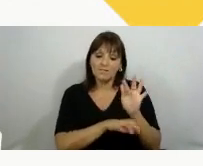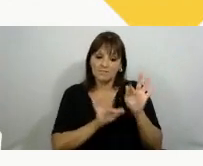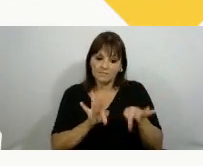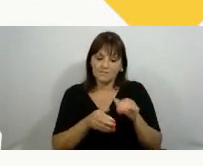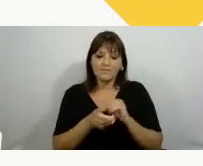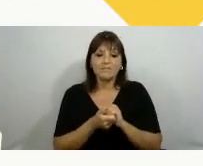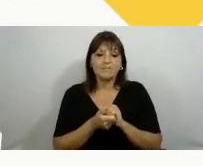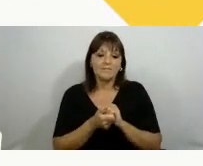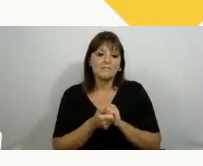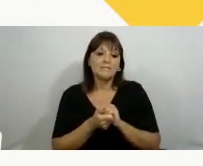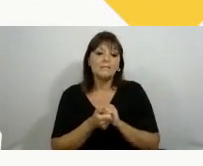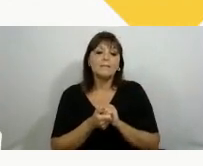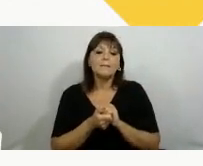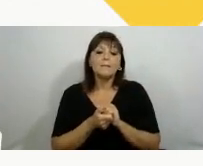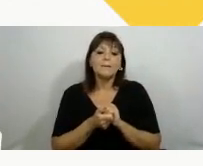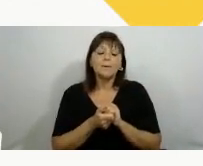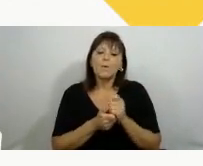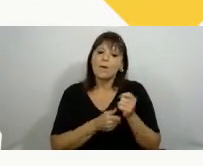está se encaminhando para o final.